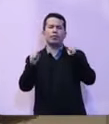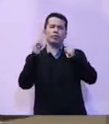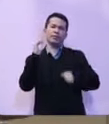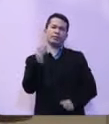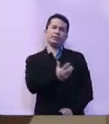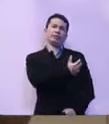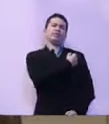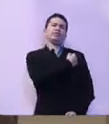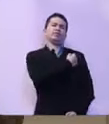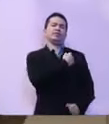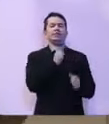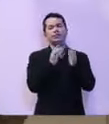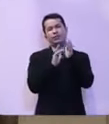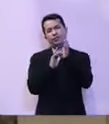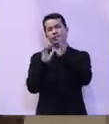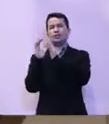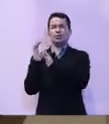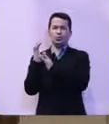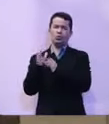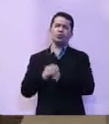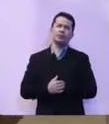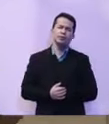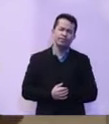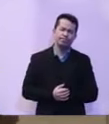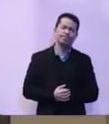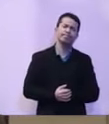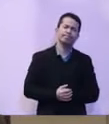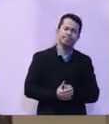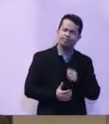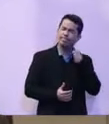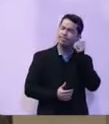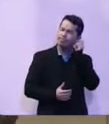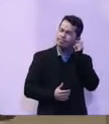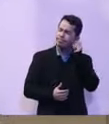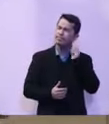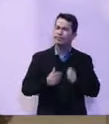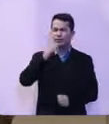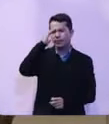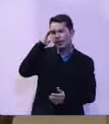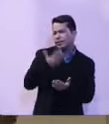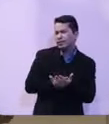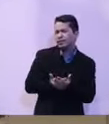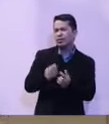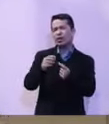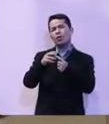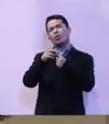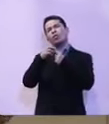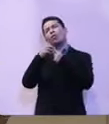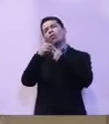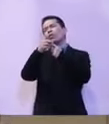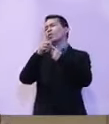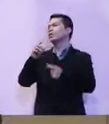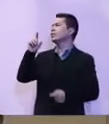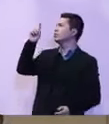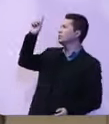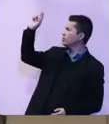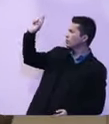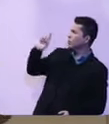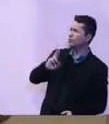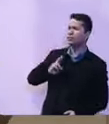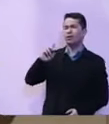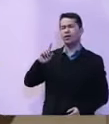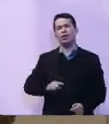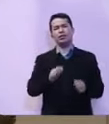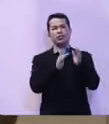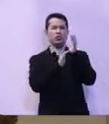a única resposta de Deus para a minha situação é Jesus, por isso Ele morreu na cruz,